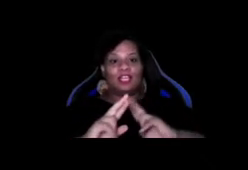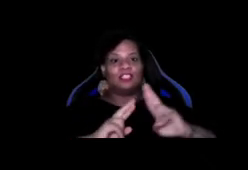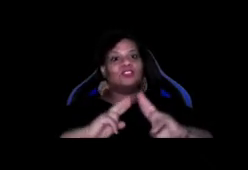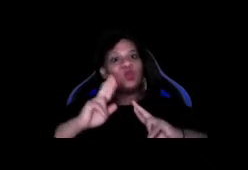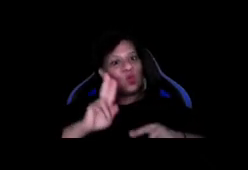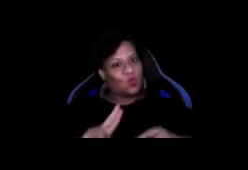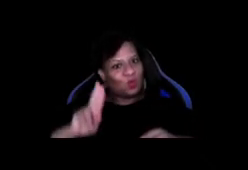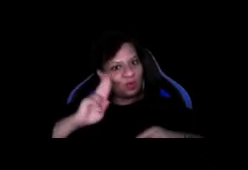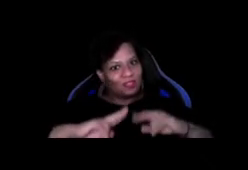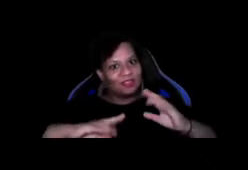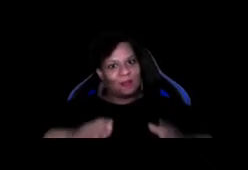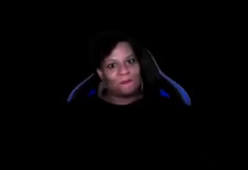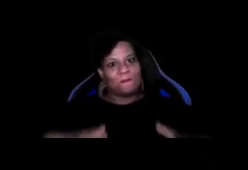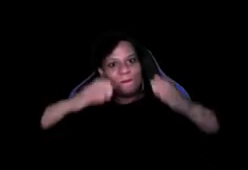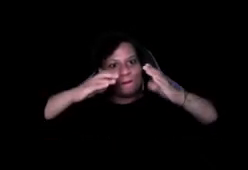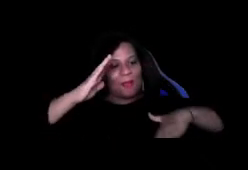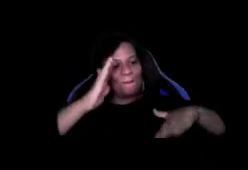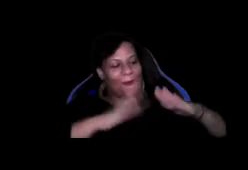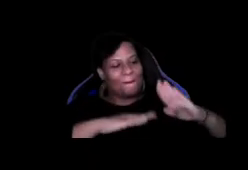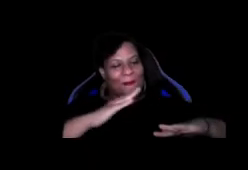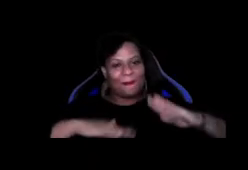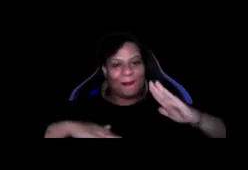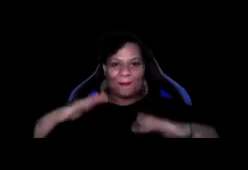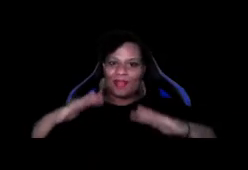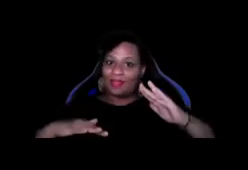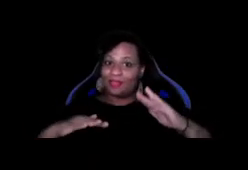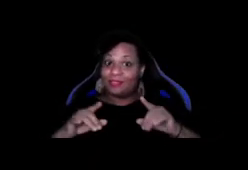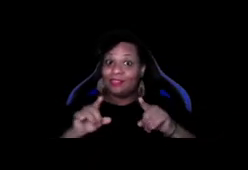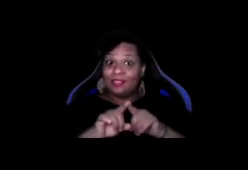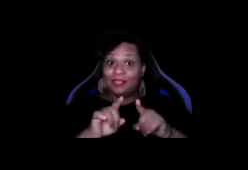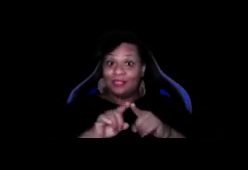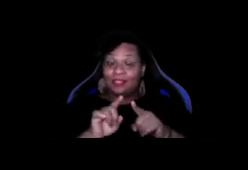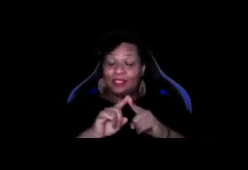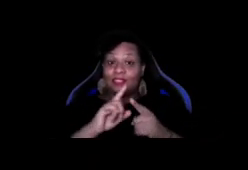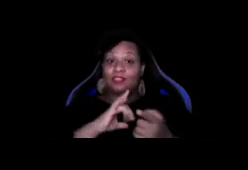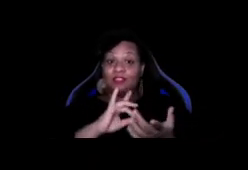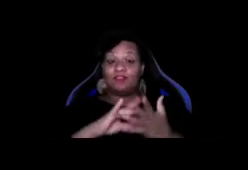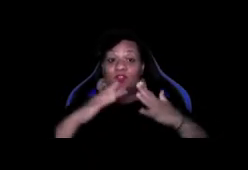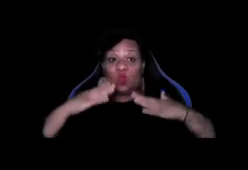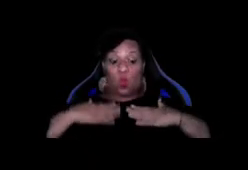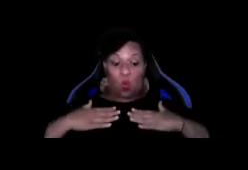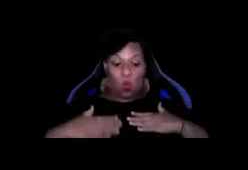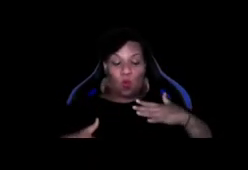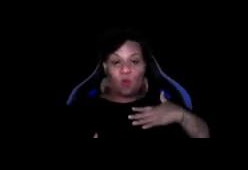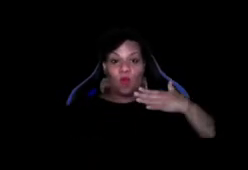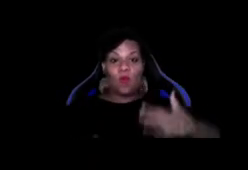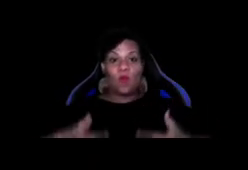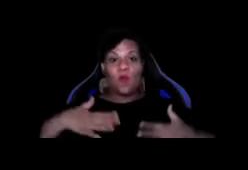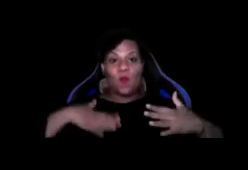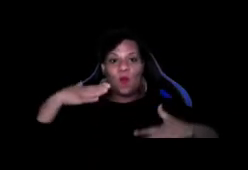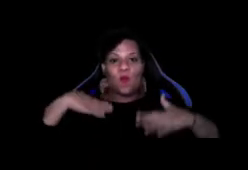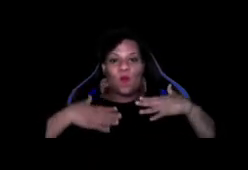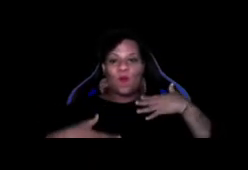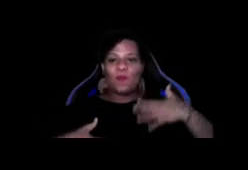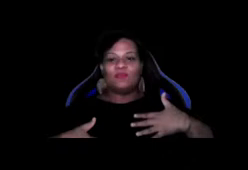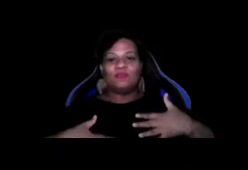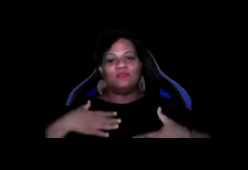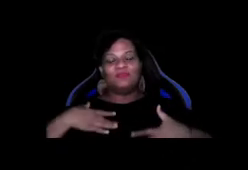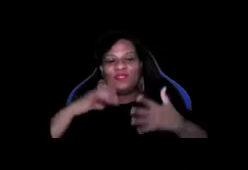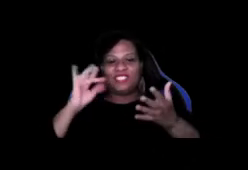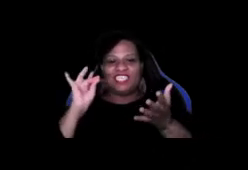né? E que tem consigo o tambor mesmo corporal, né? Algo que é muito genuíno